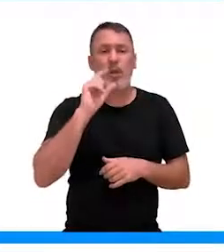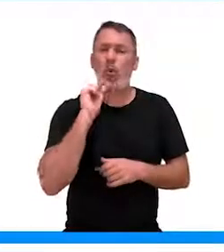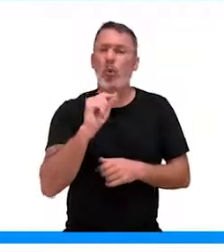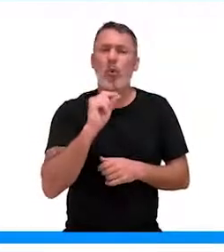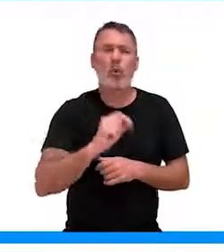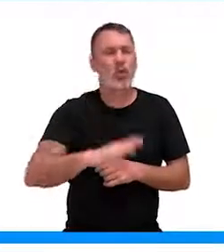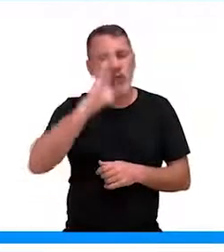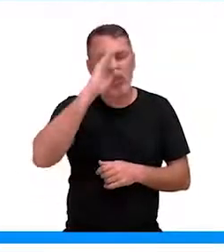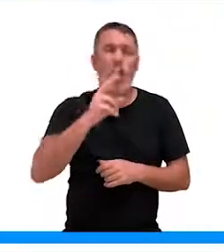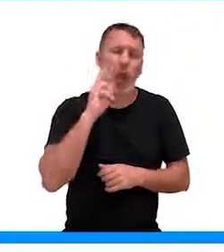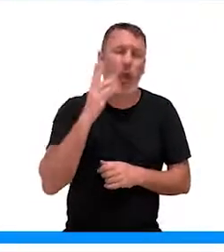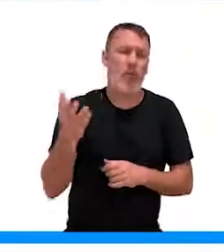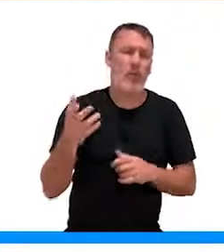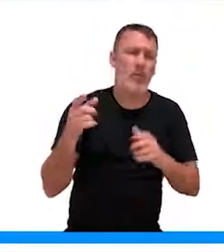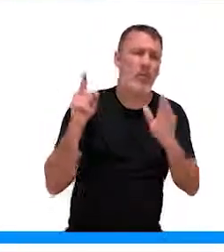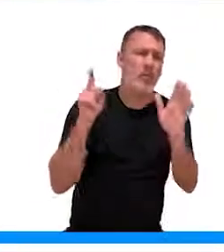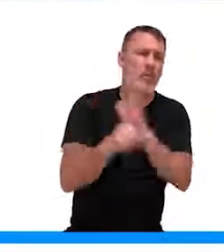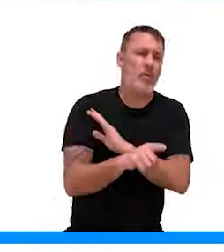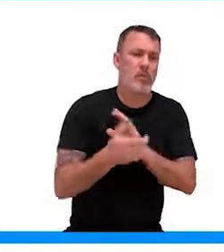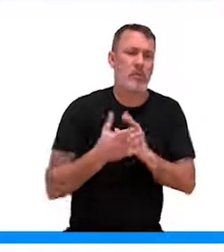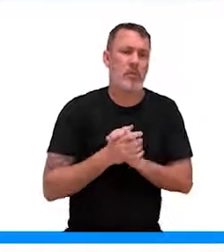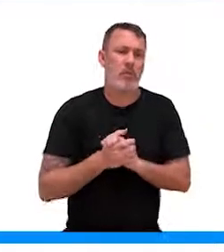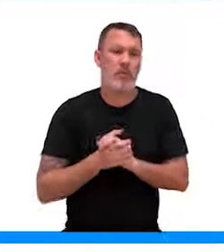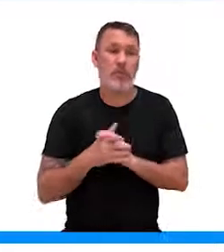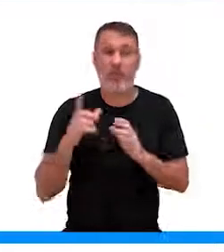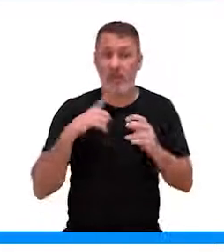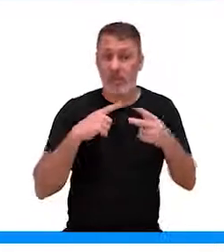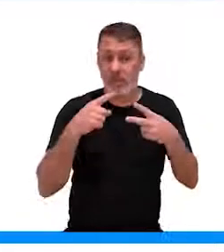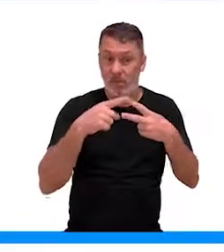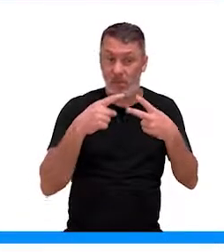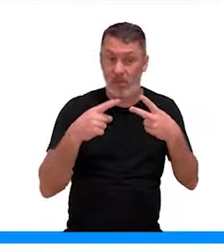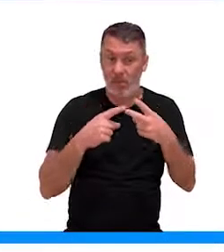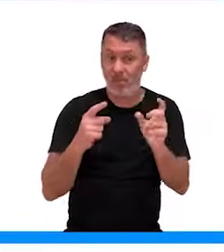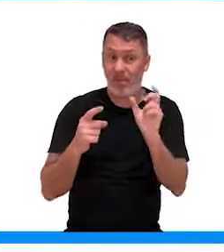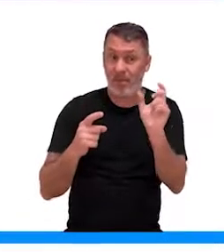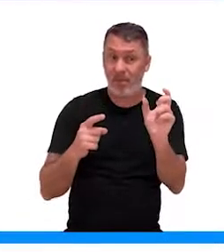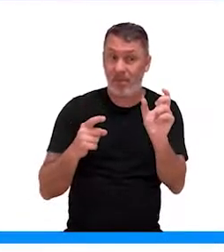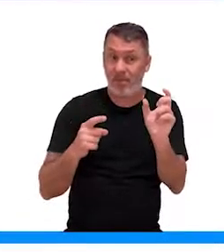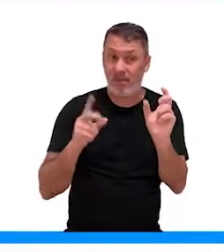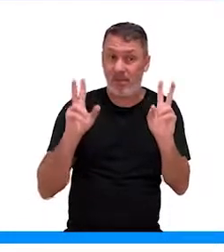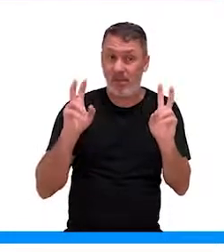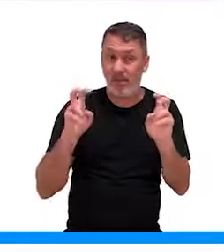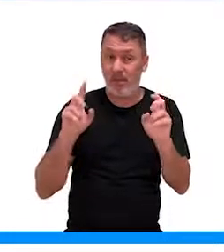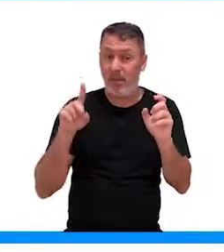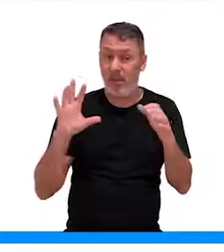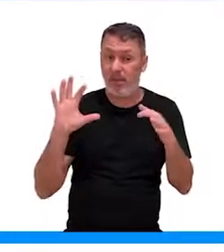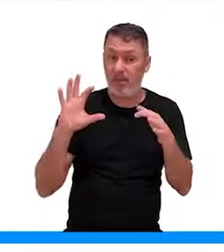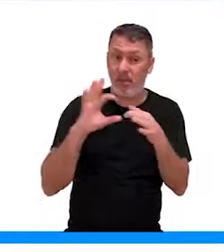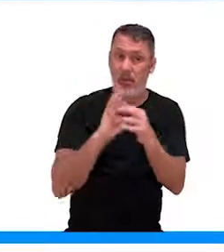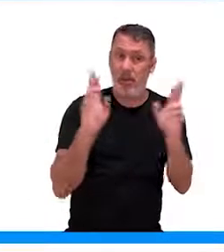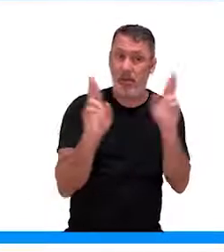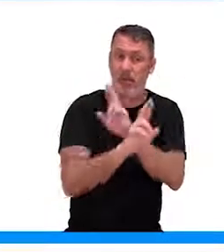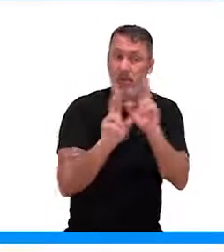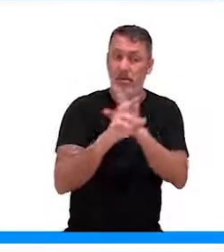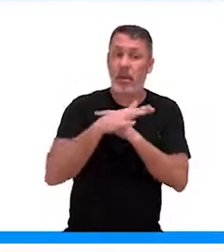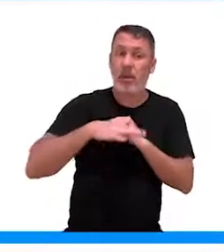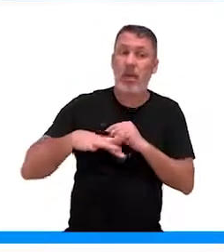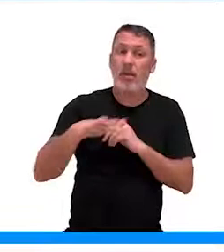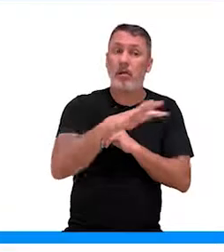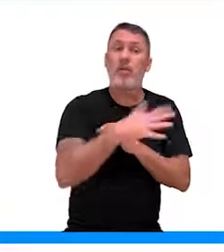muito direta. Gente, olha aqui. São 2 termos relacionados